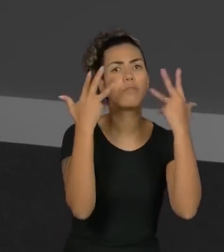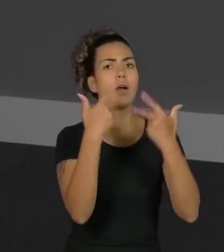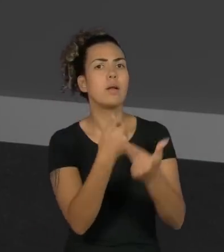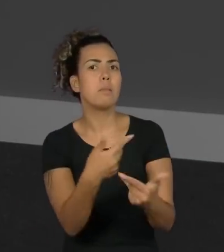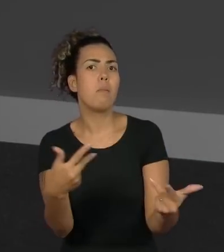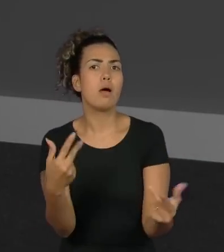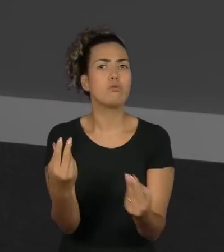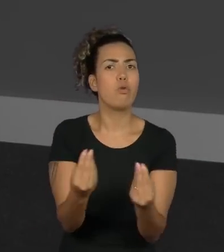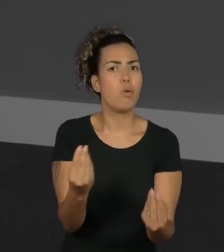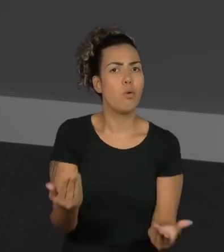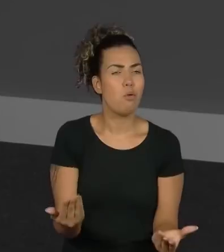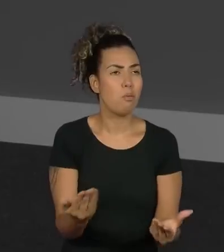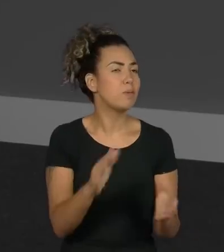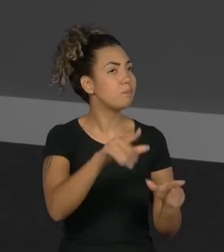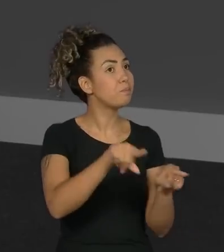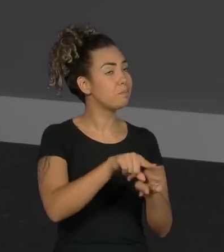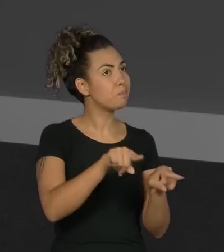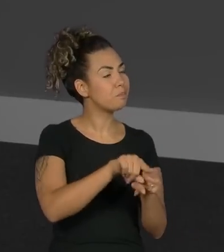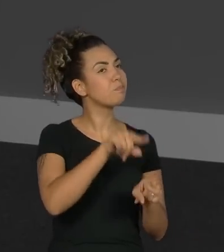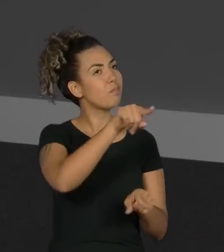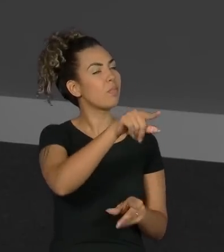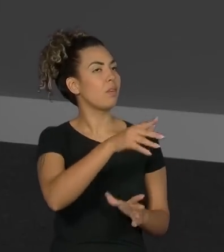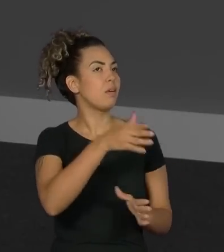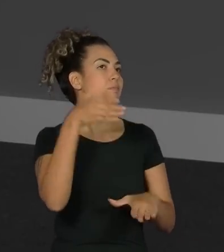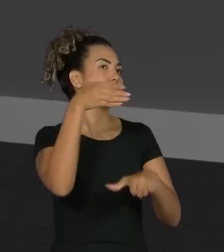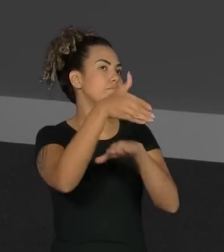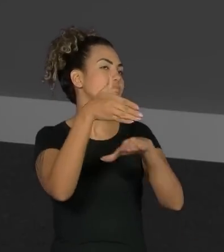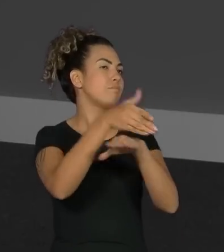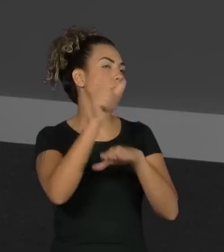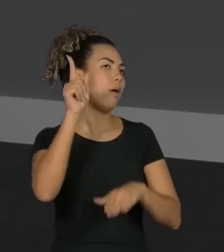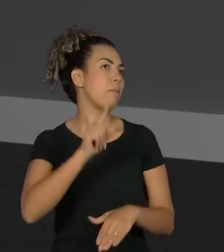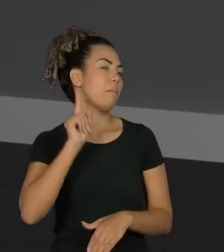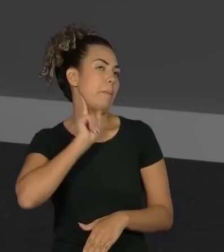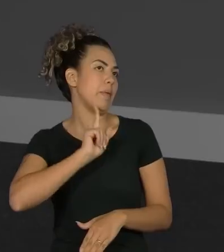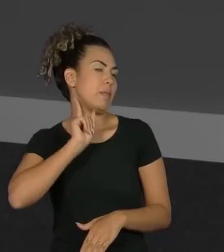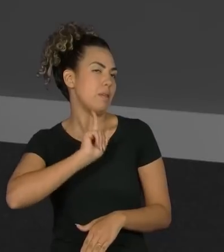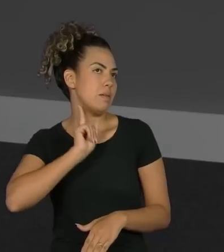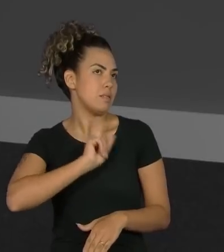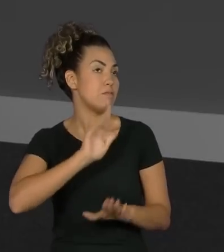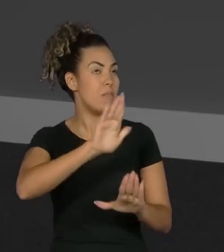norte de Minas Gerais, né? Que tem uma vegetação de caatinga. Qual a